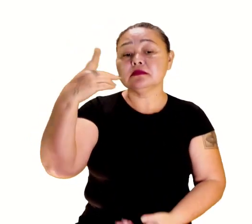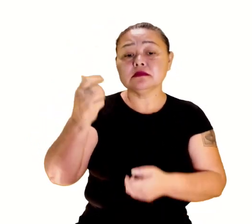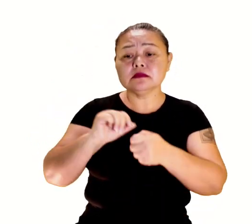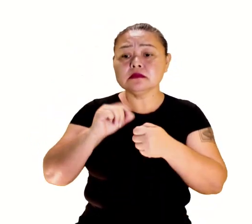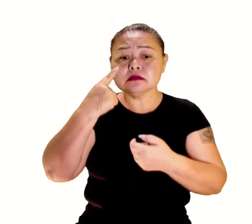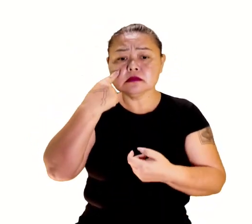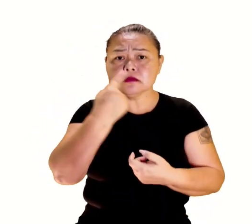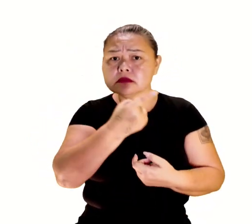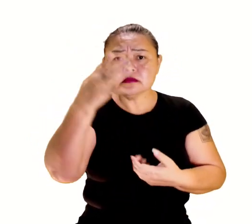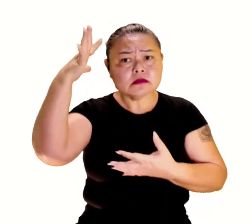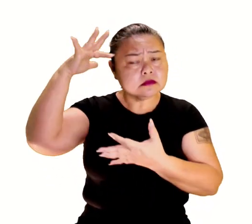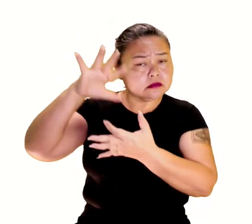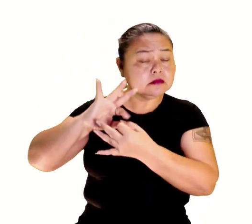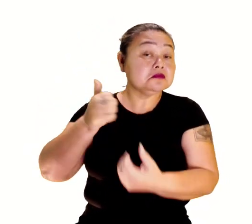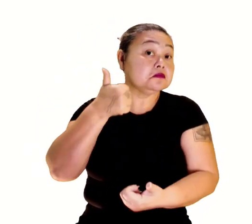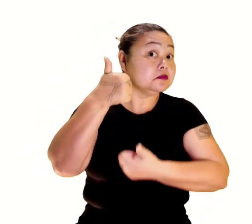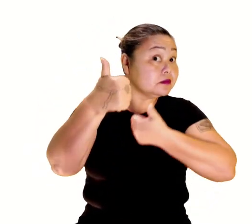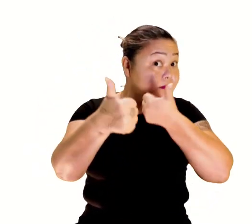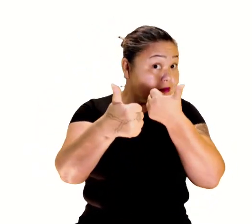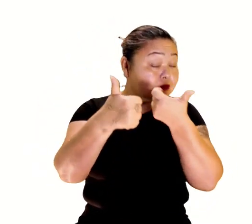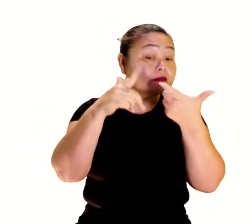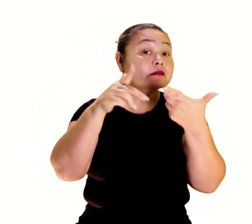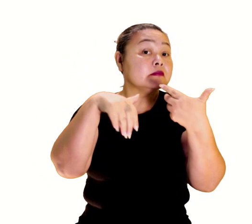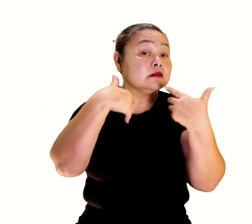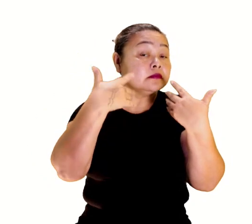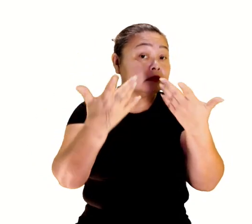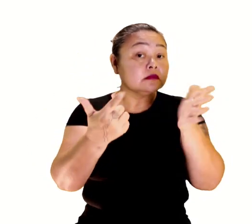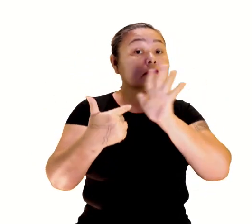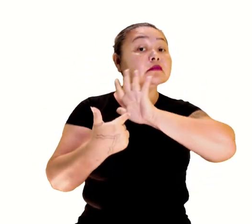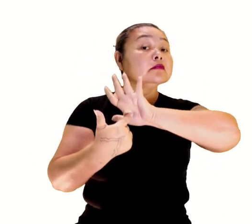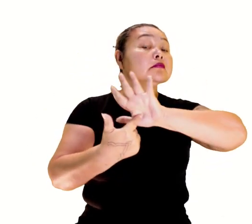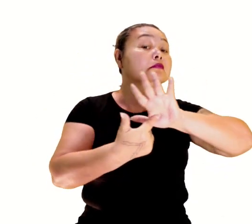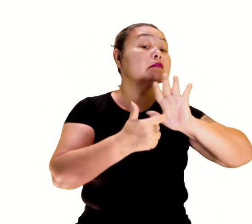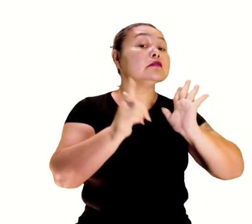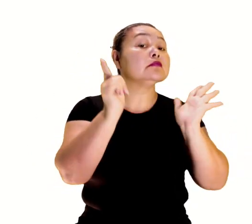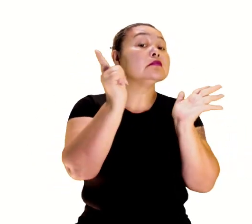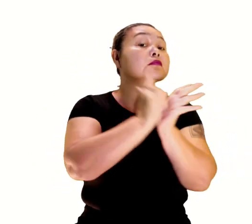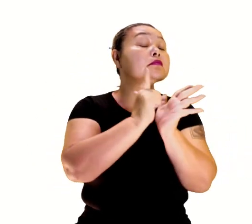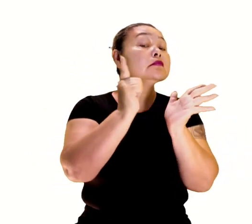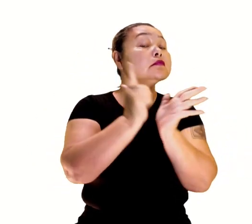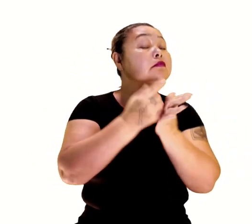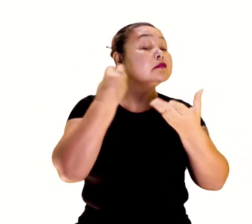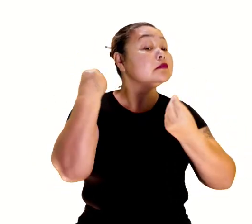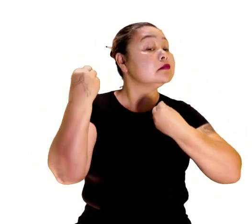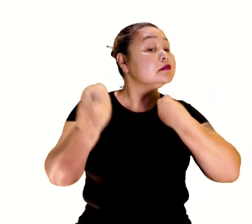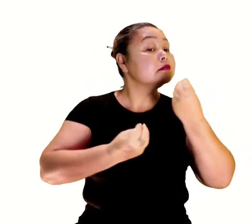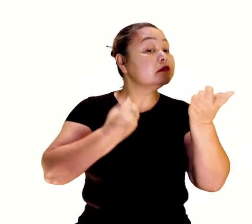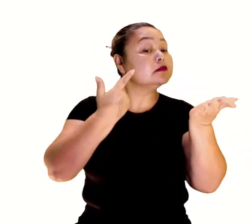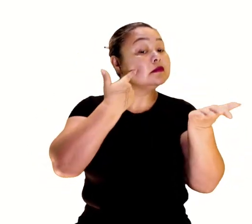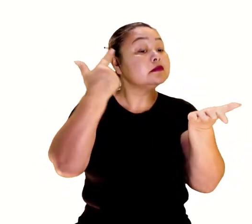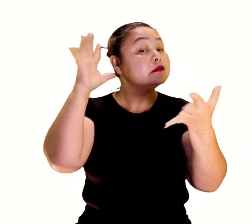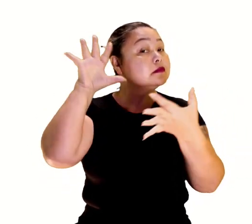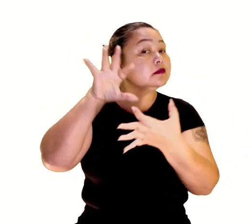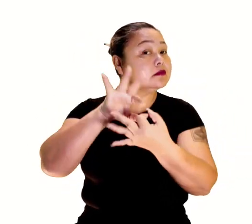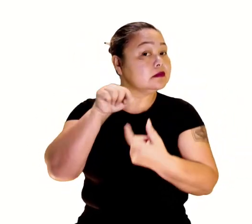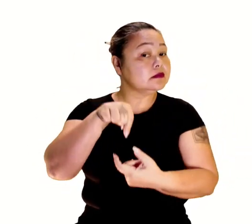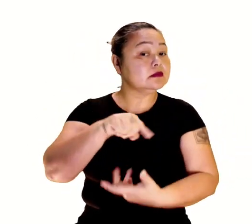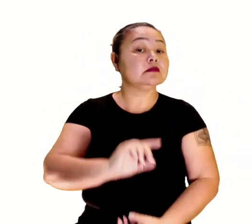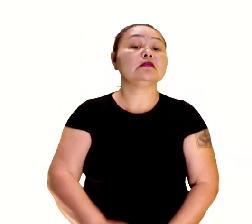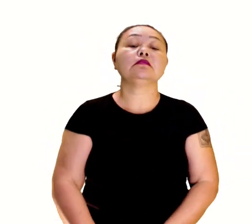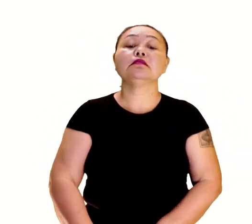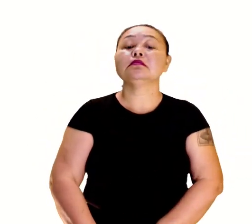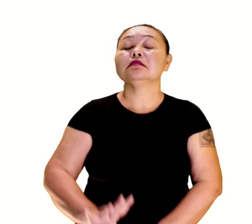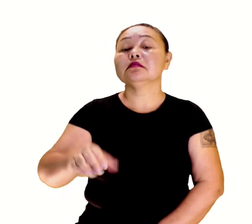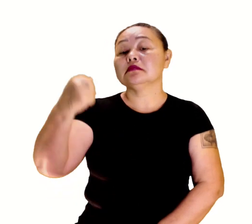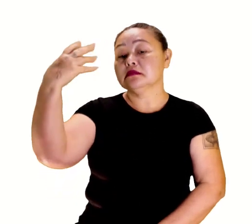usando a lógica. Beleza, mas desde que você mostre no papel como que você fez para chegar nessa lógica. Beleza.